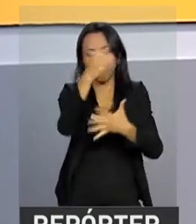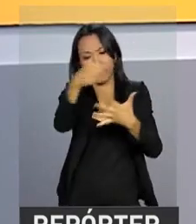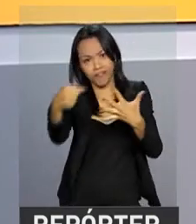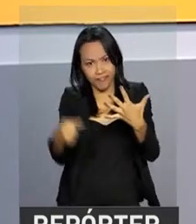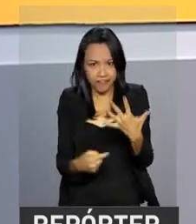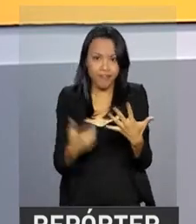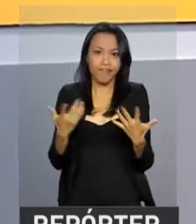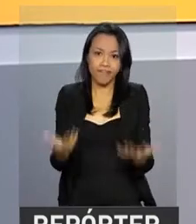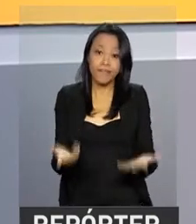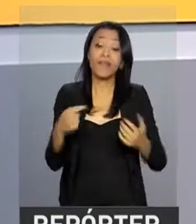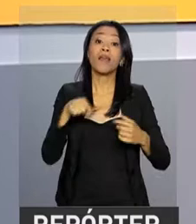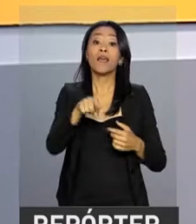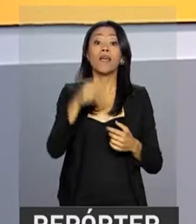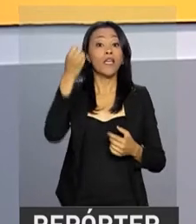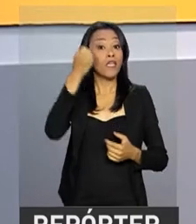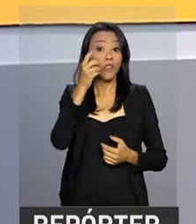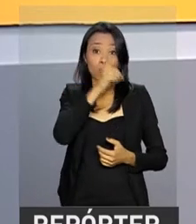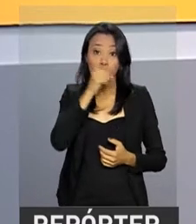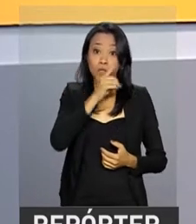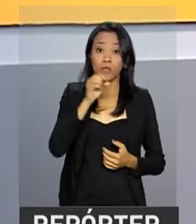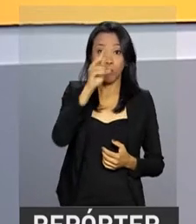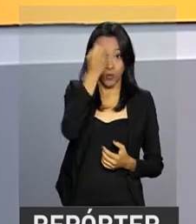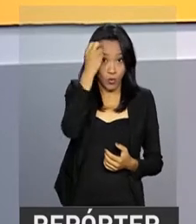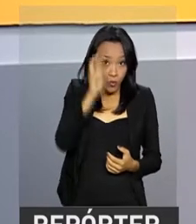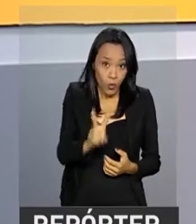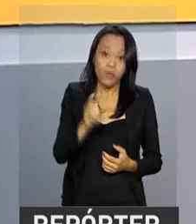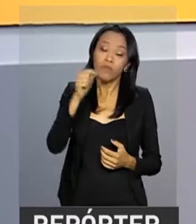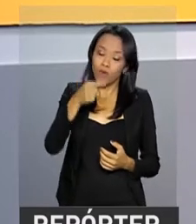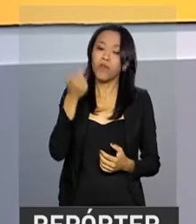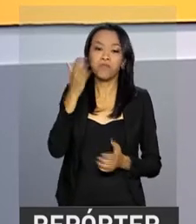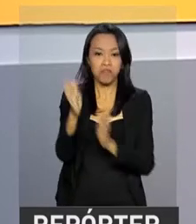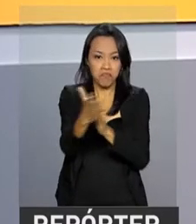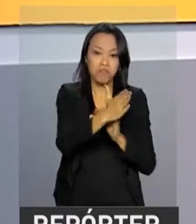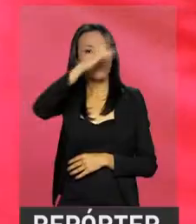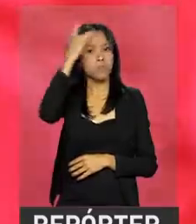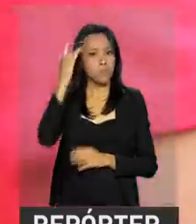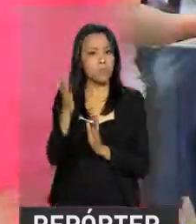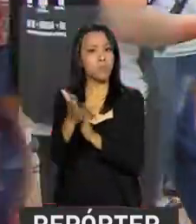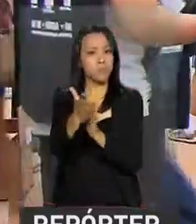com a realização do exame em dois domingos seguidos, foi aprovada pelos candidatos.